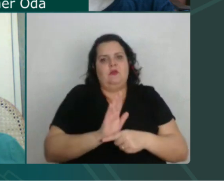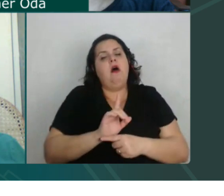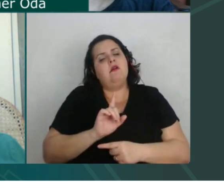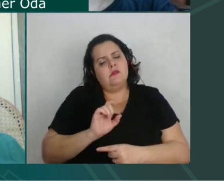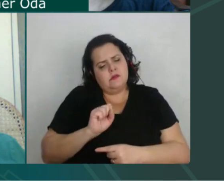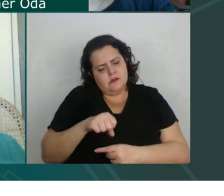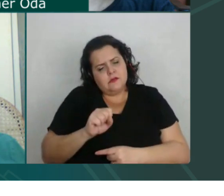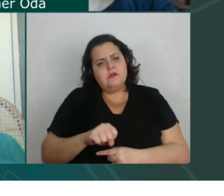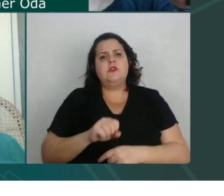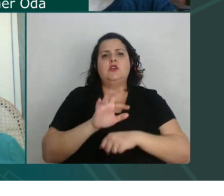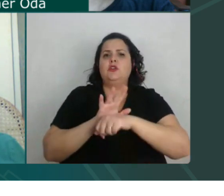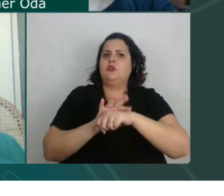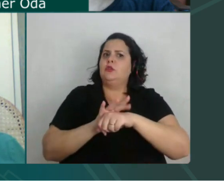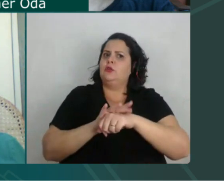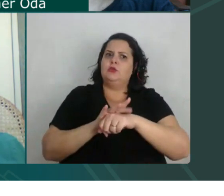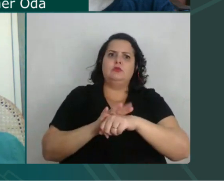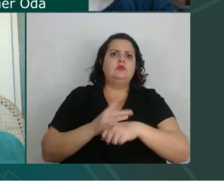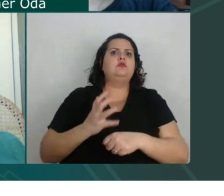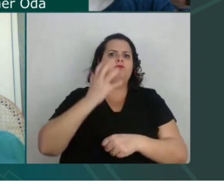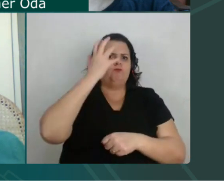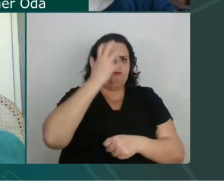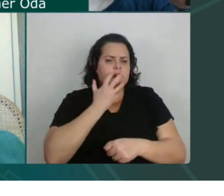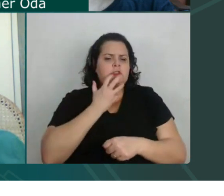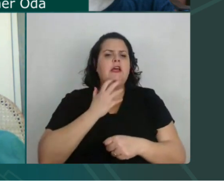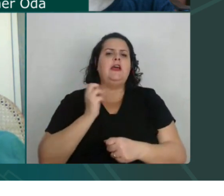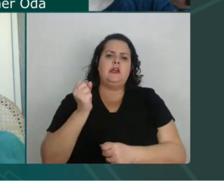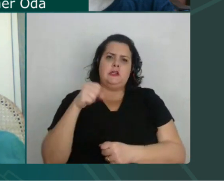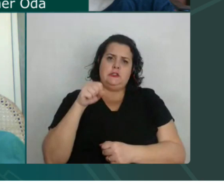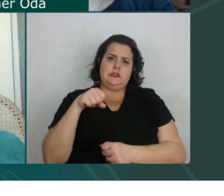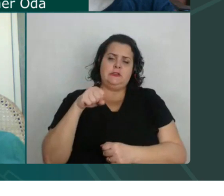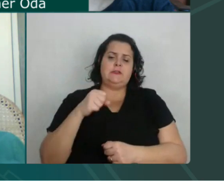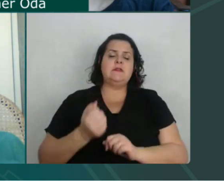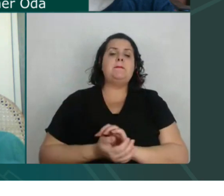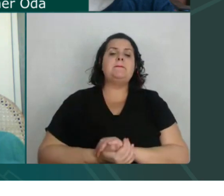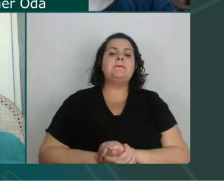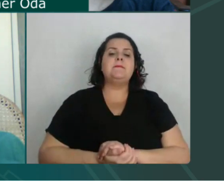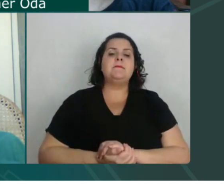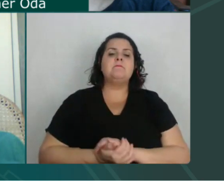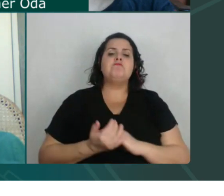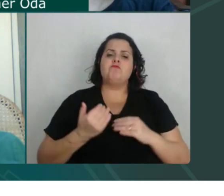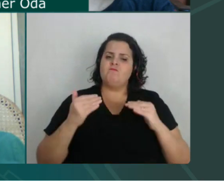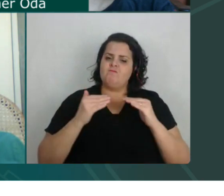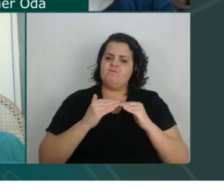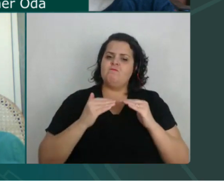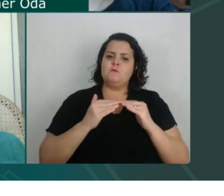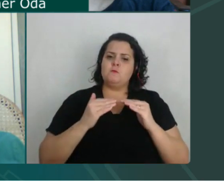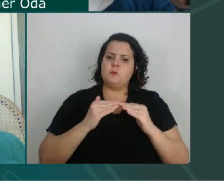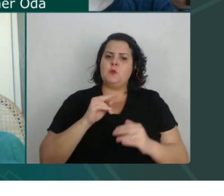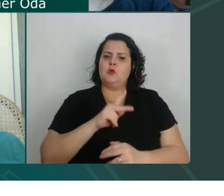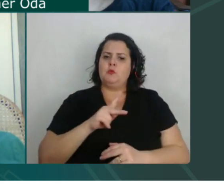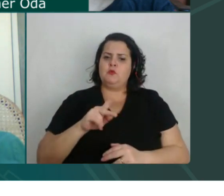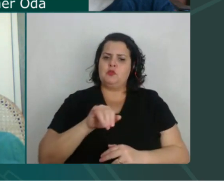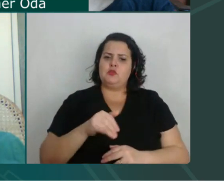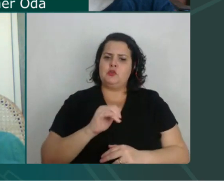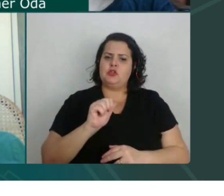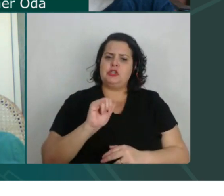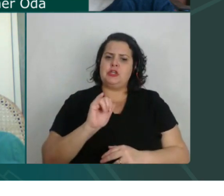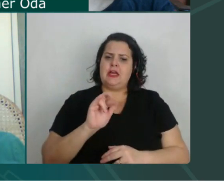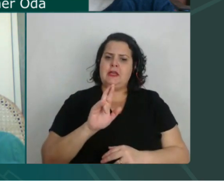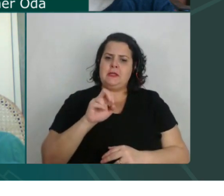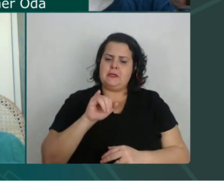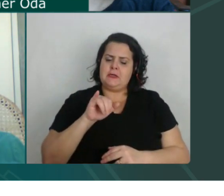gravíssima, mesmo a gente, isso concordo totalmente com o professor Jair Nilson, uma parcela